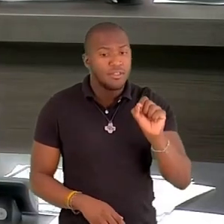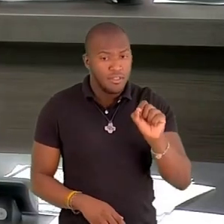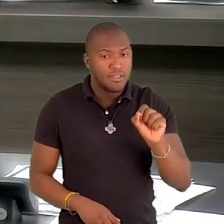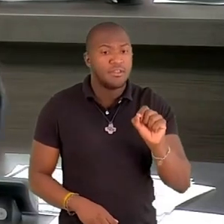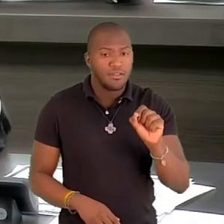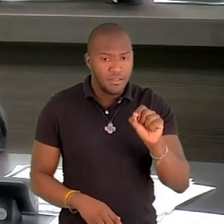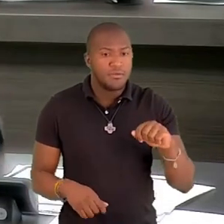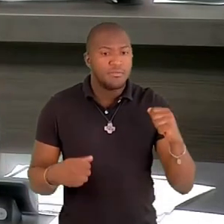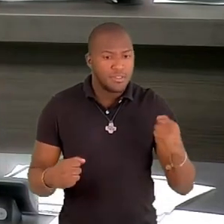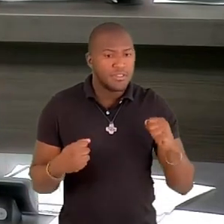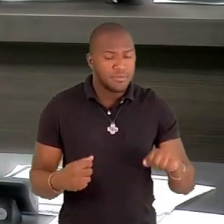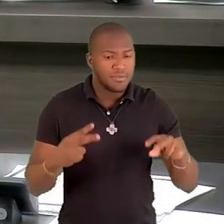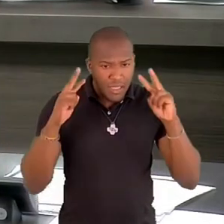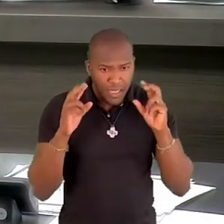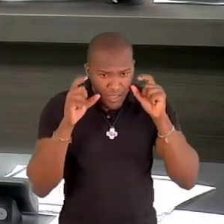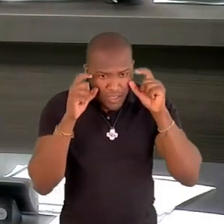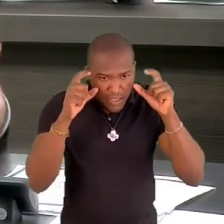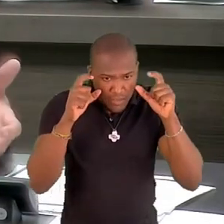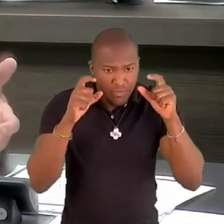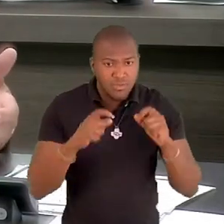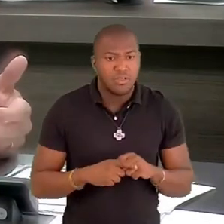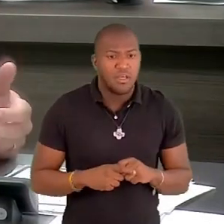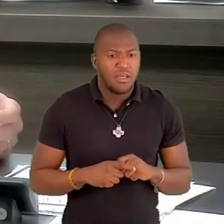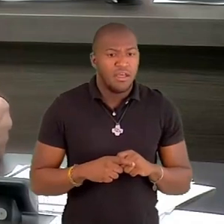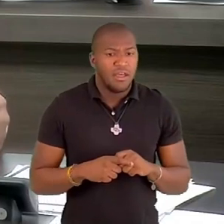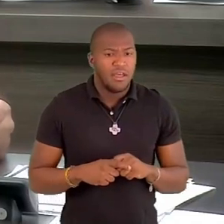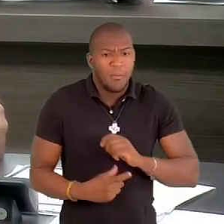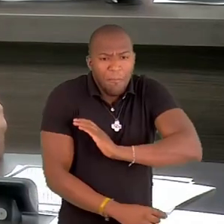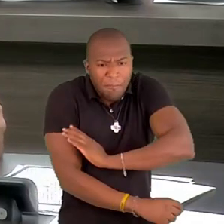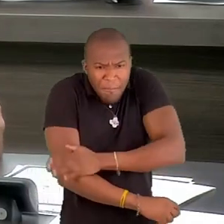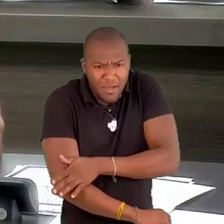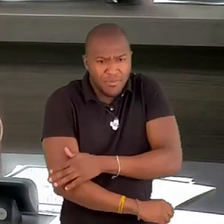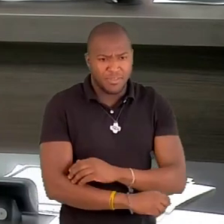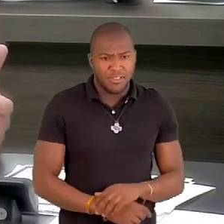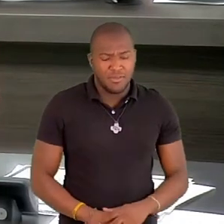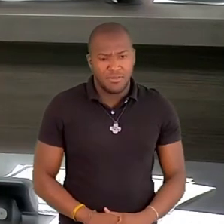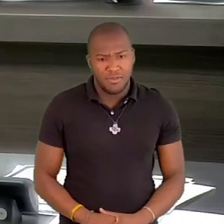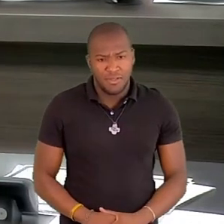ser chamada a atenção, a questão da misoginia, certo? Então,